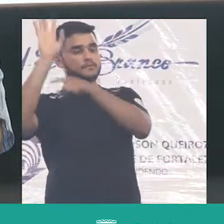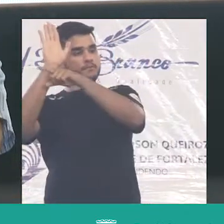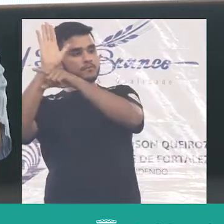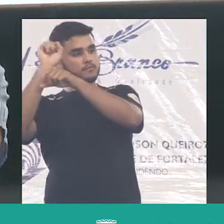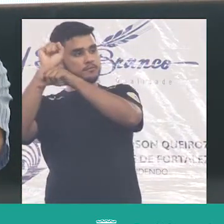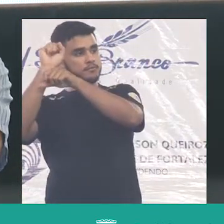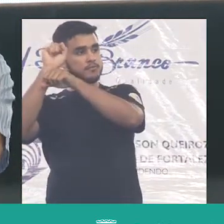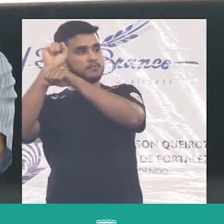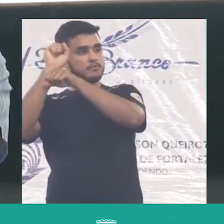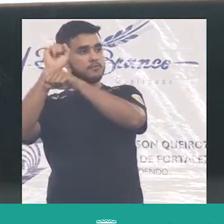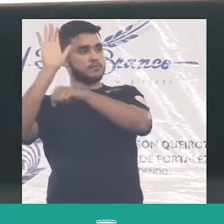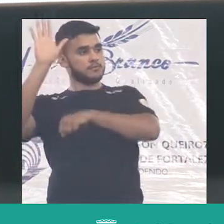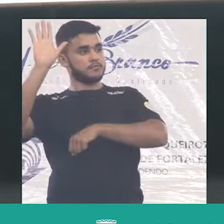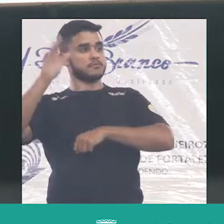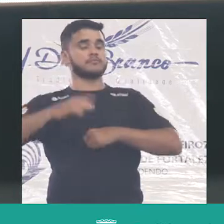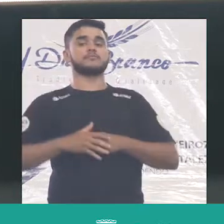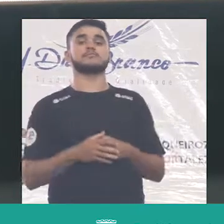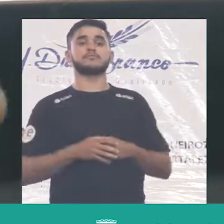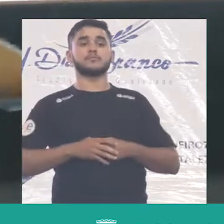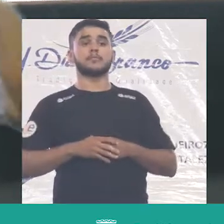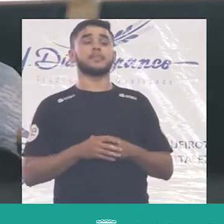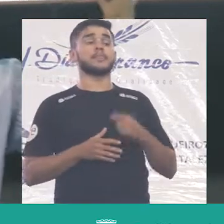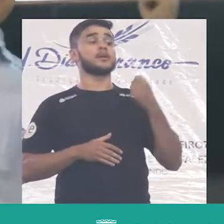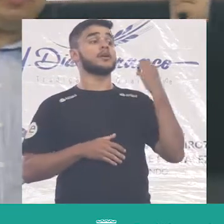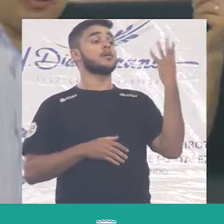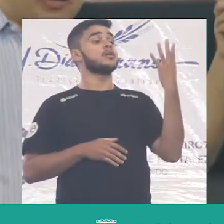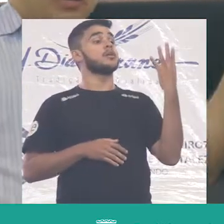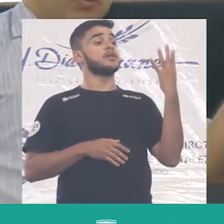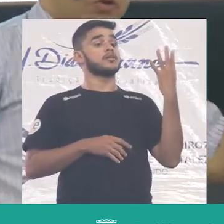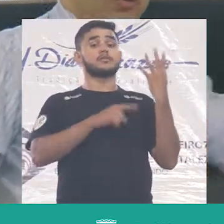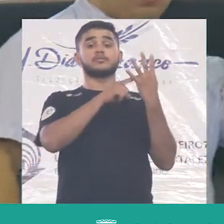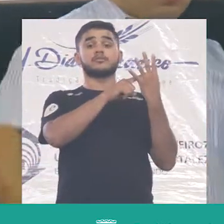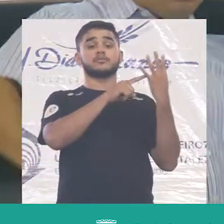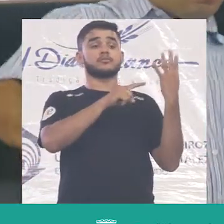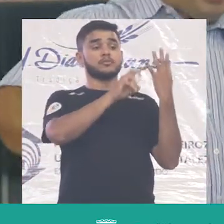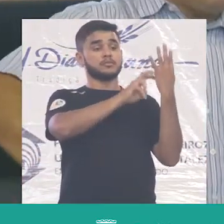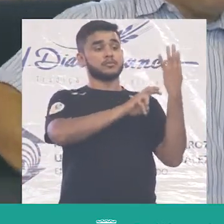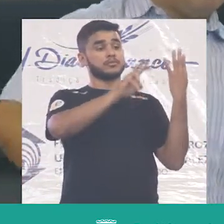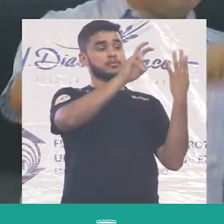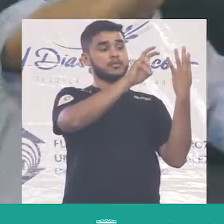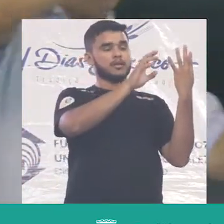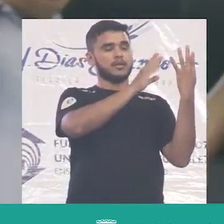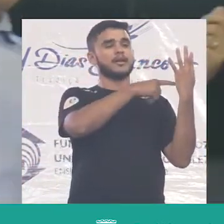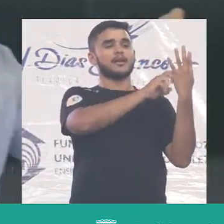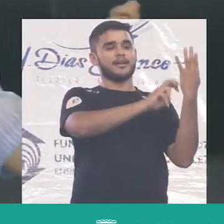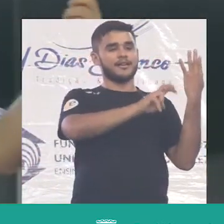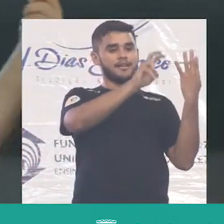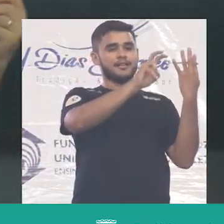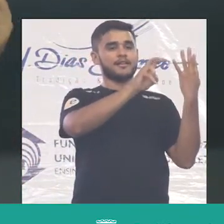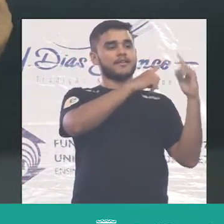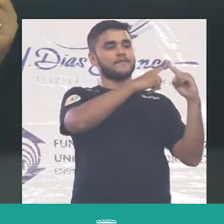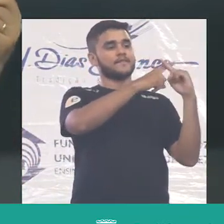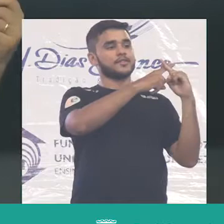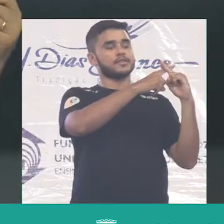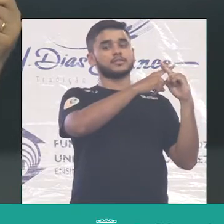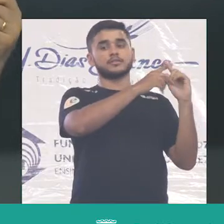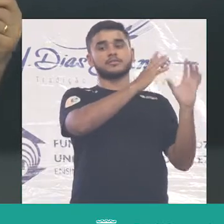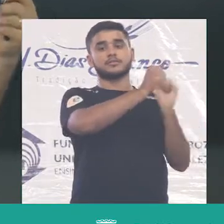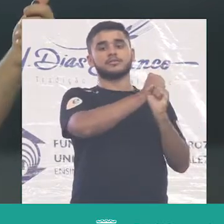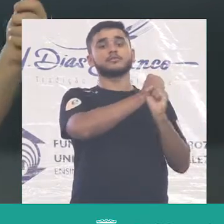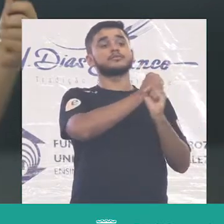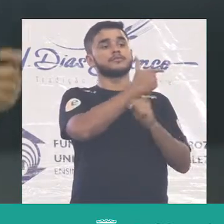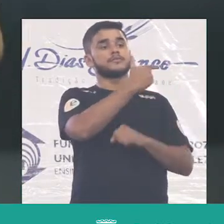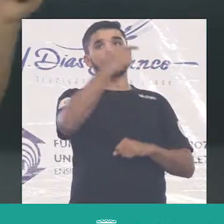o 5 depois da vírgula e bota 25. Foi que sobrou antes da vírgula? 4. 4 vezes o próximo, que é 5. 4 vezes